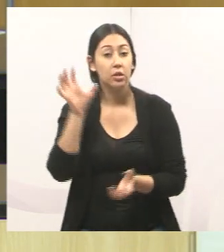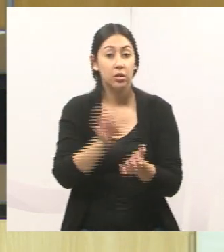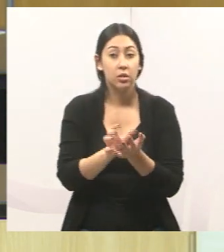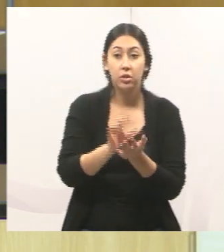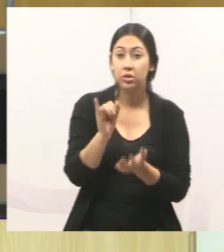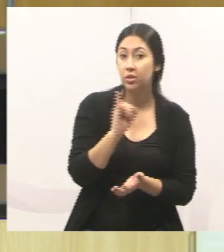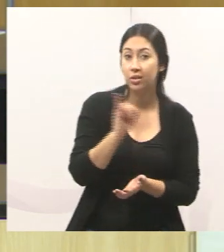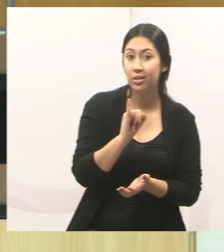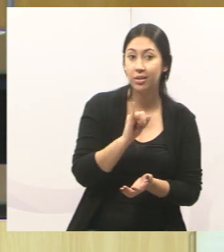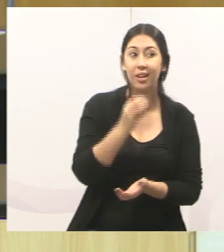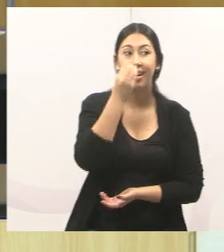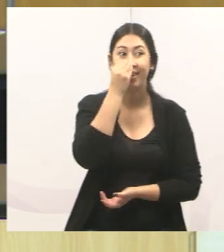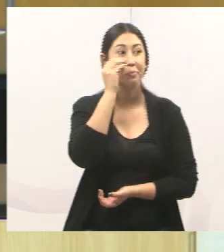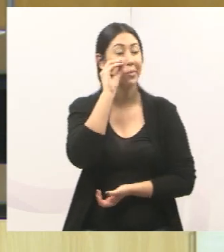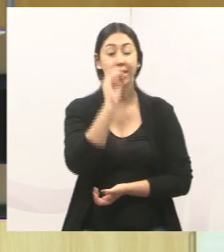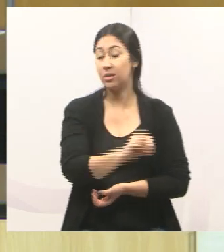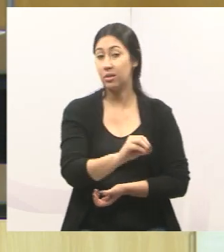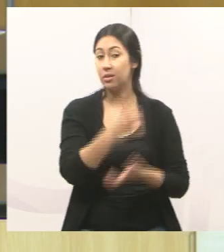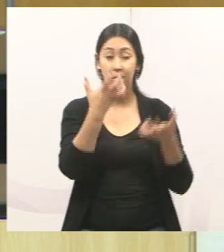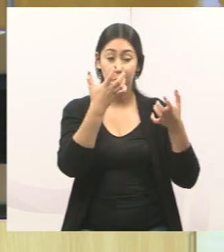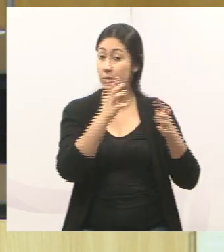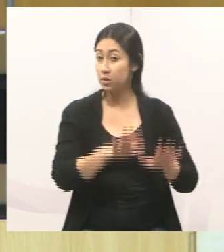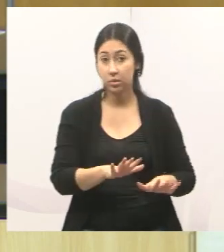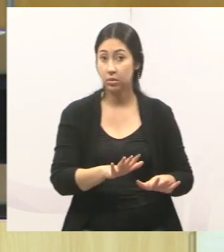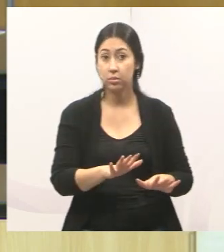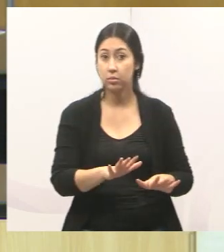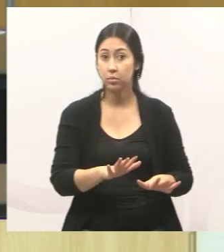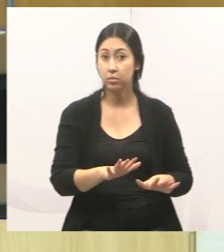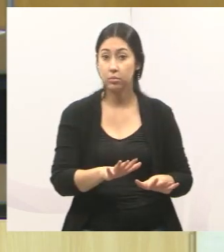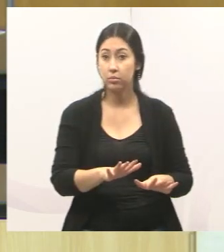foram rejeitadas.